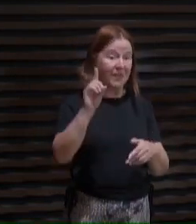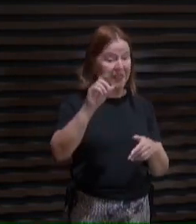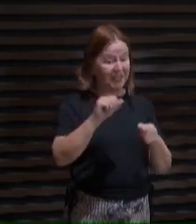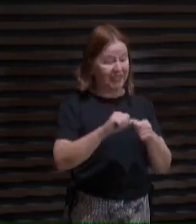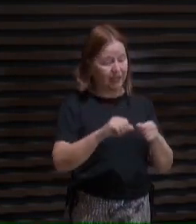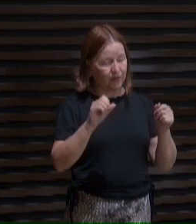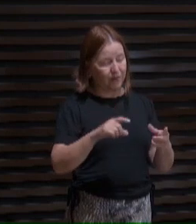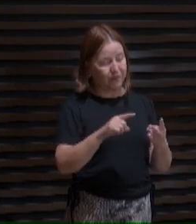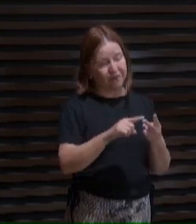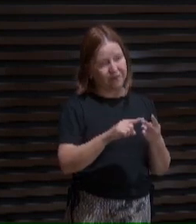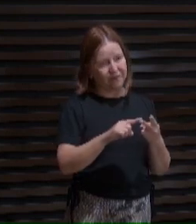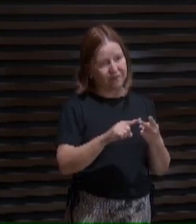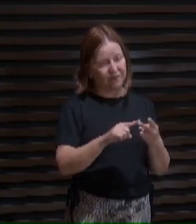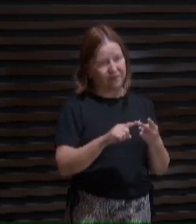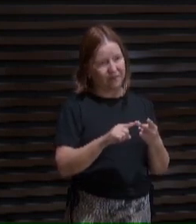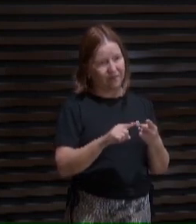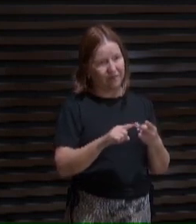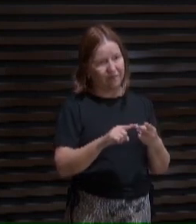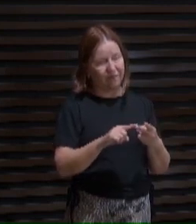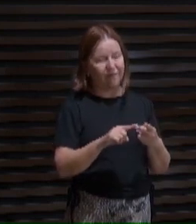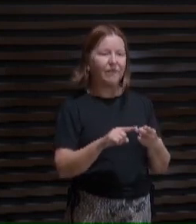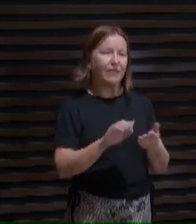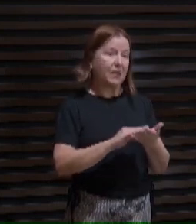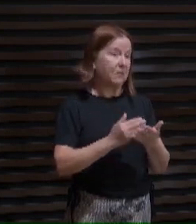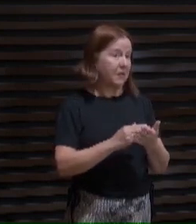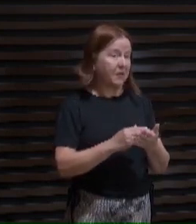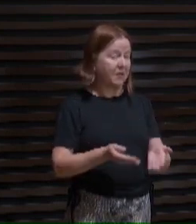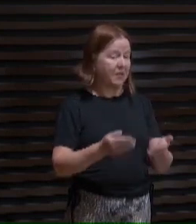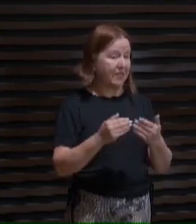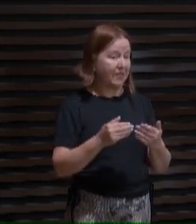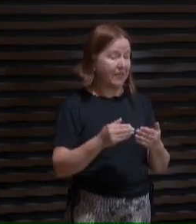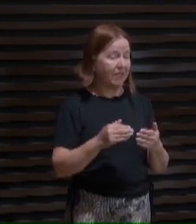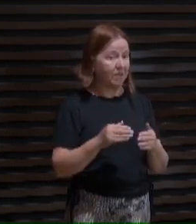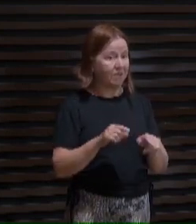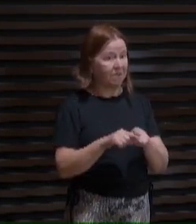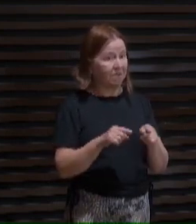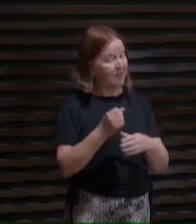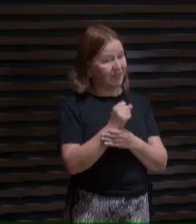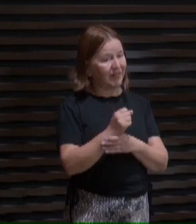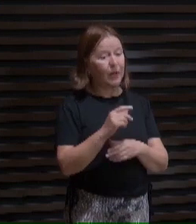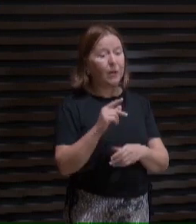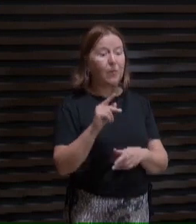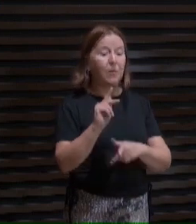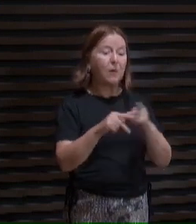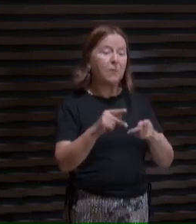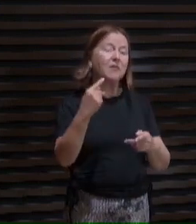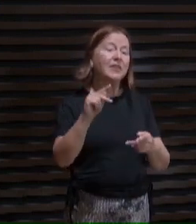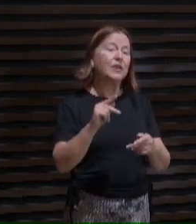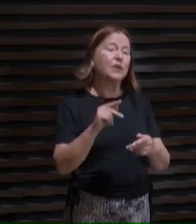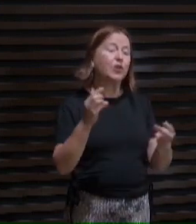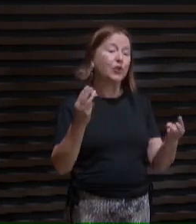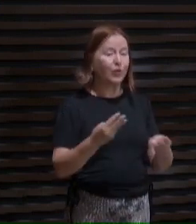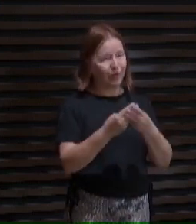A segunda, que eu entro mais aqui, me dá mais sentido, é que era o povo dele, o judeu. Veio para o que